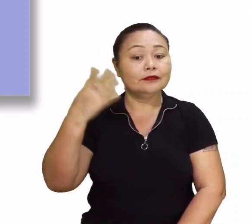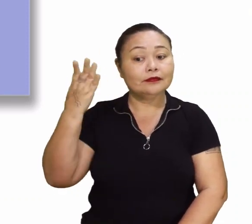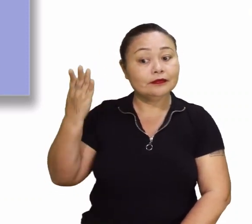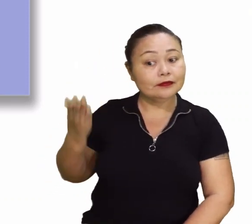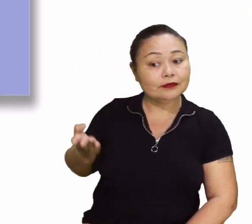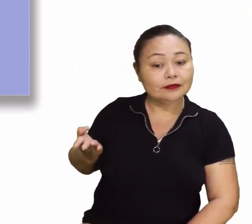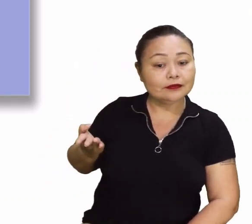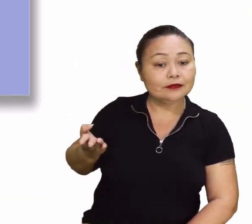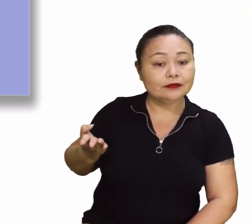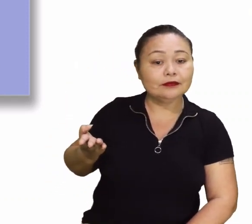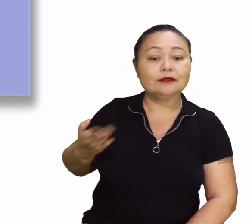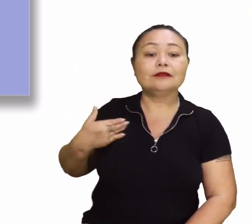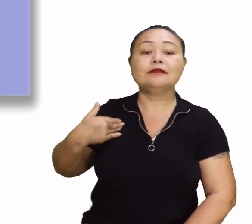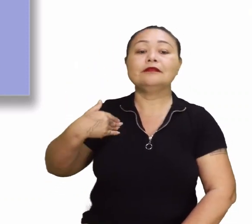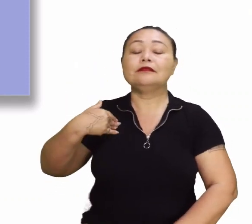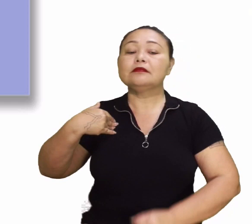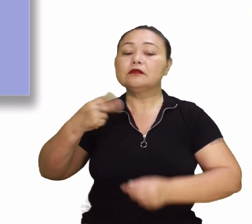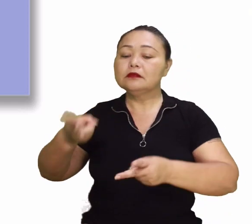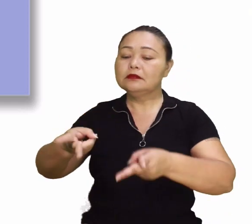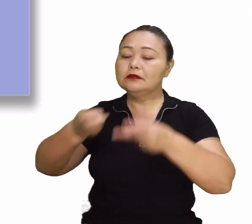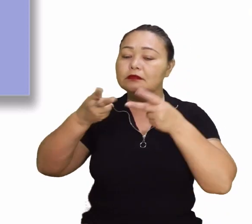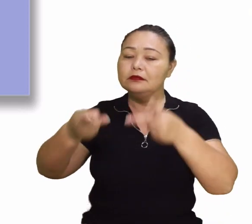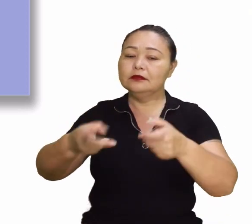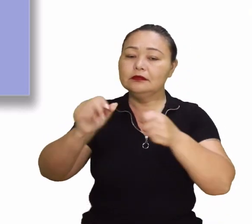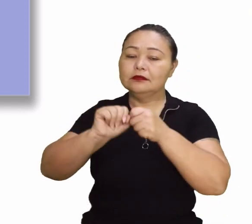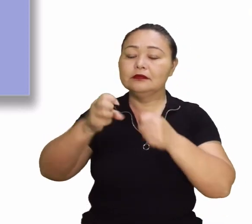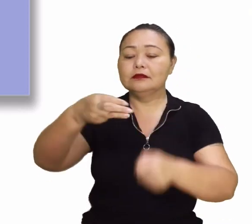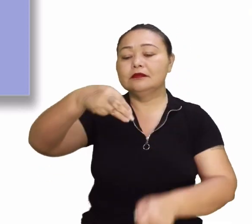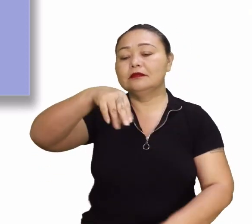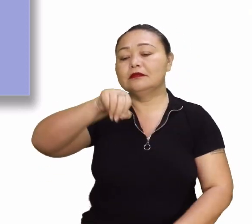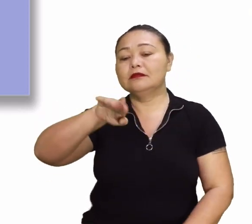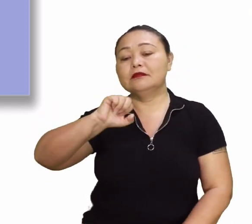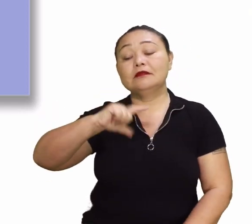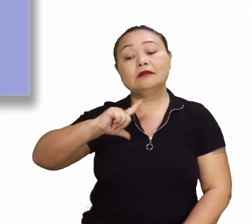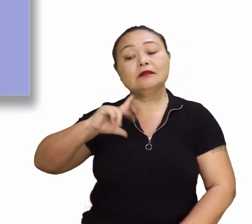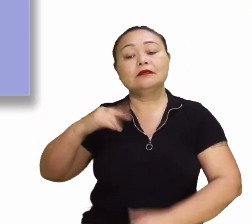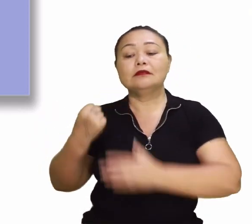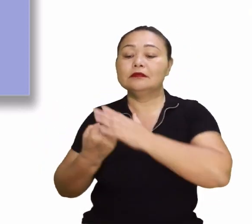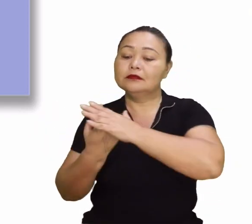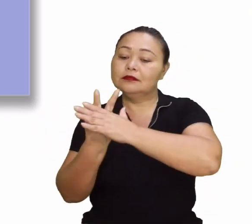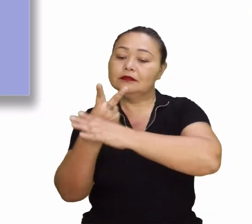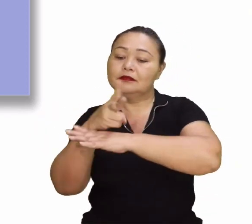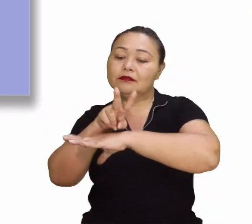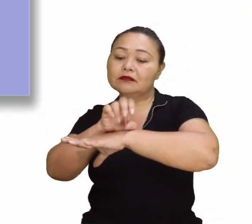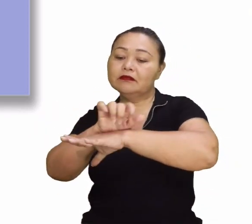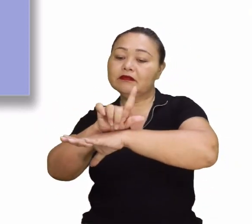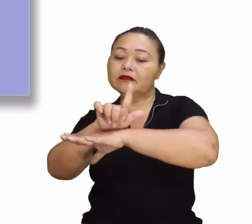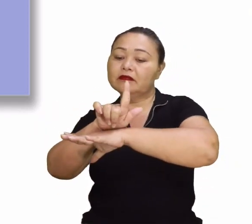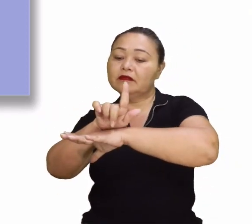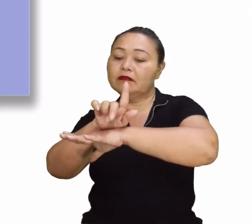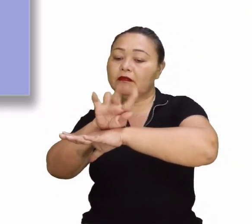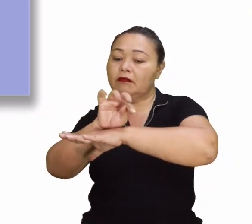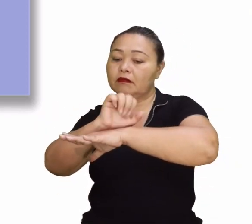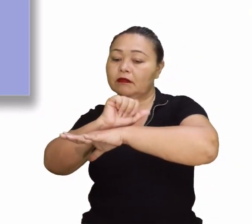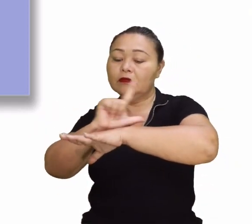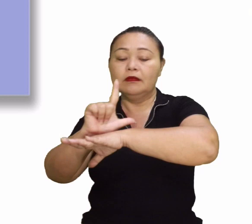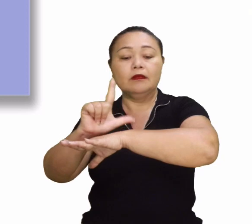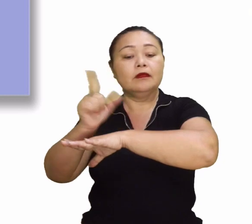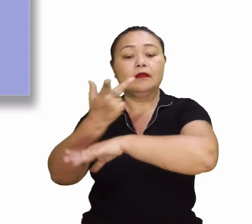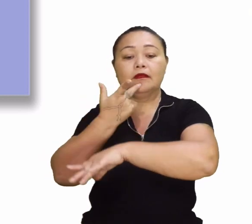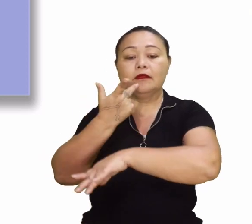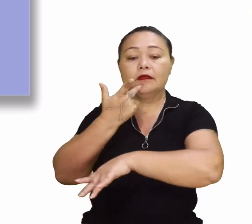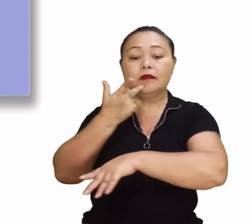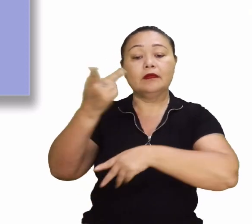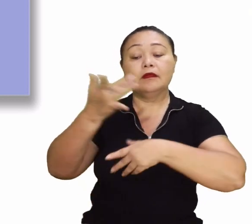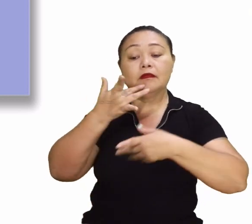ó. Extrativismo mineral e também o vegetal. Nós vamos falar